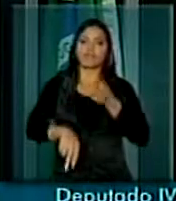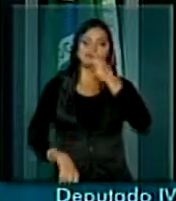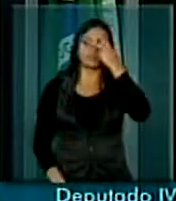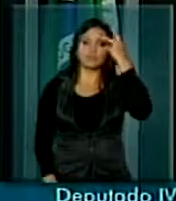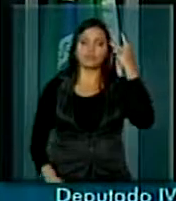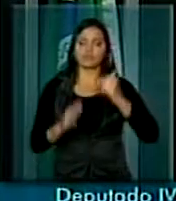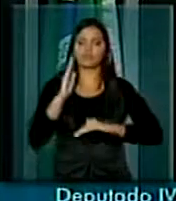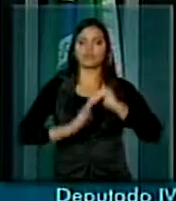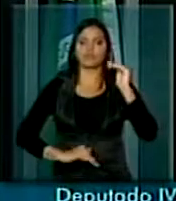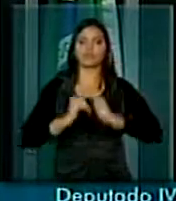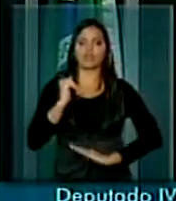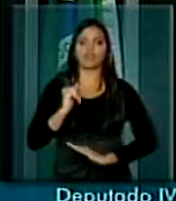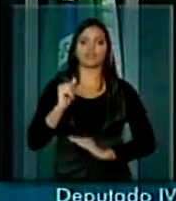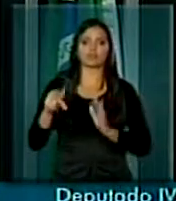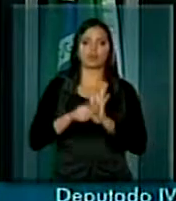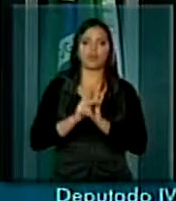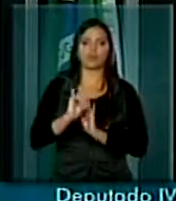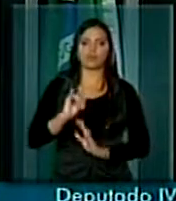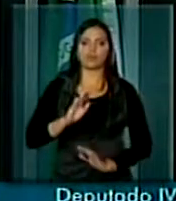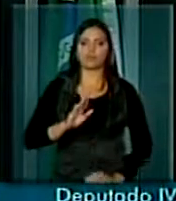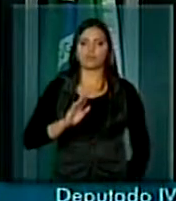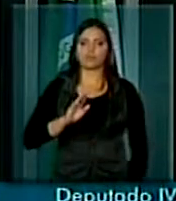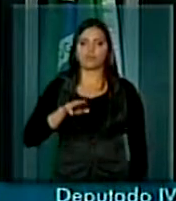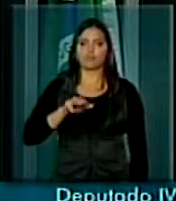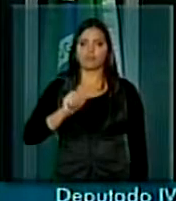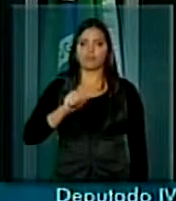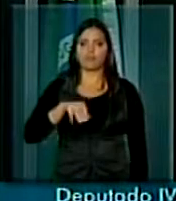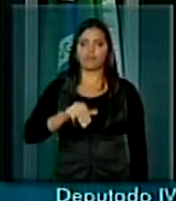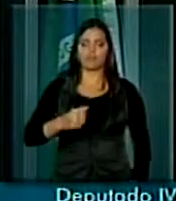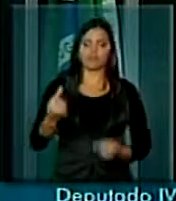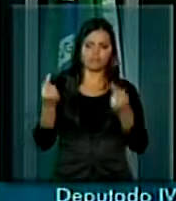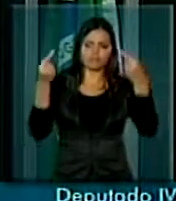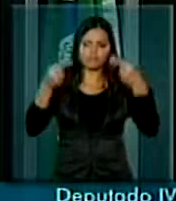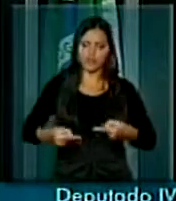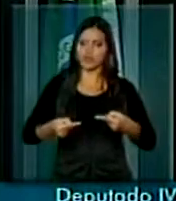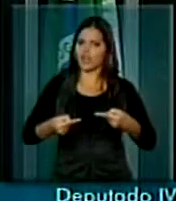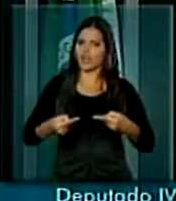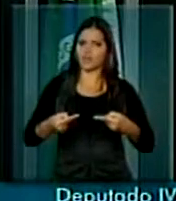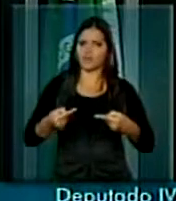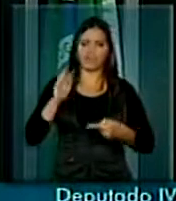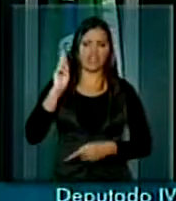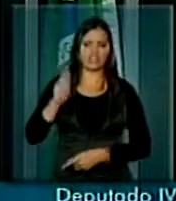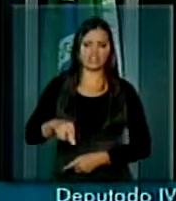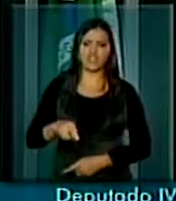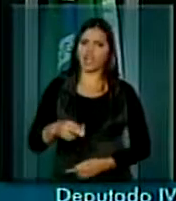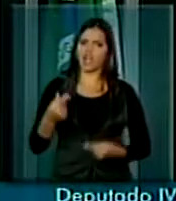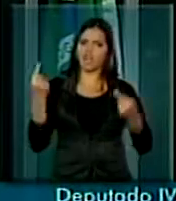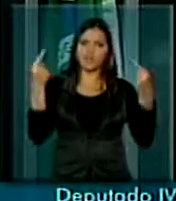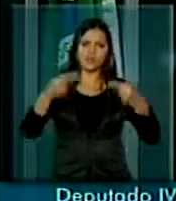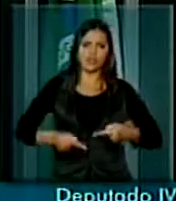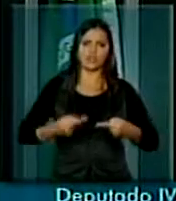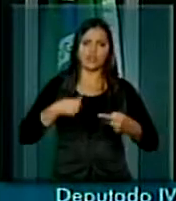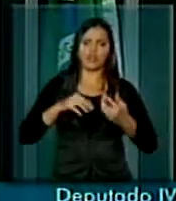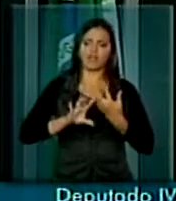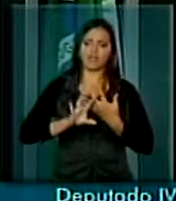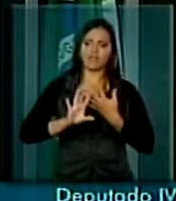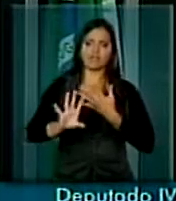do IBAMA foram radicalmente contrários, alguns se afastaram, inclusive, do